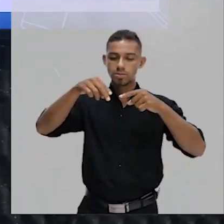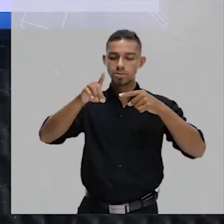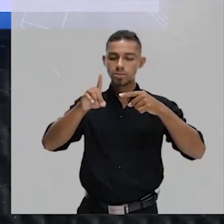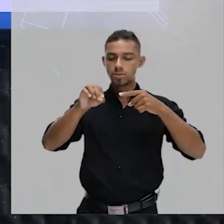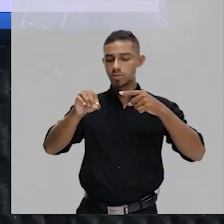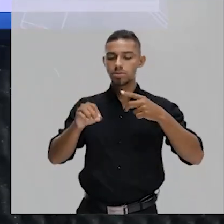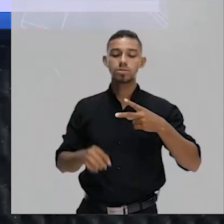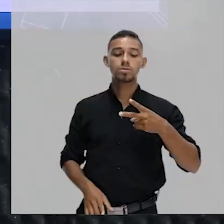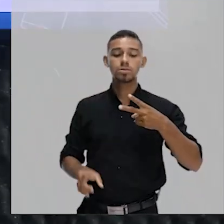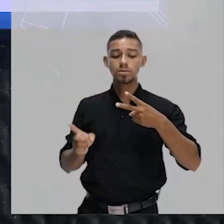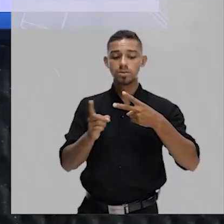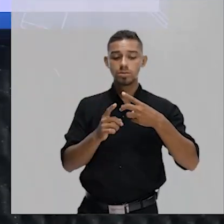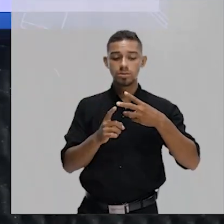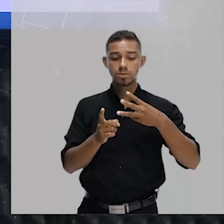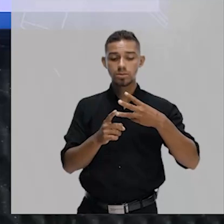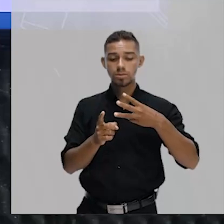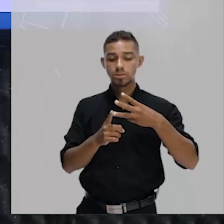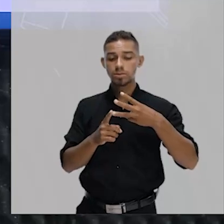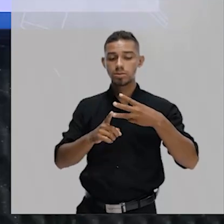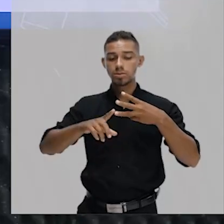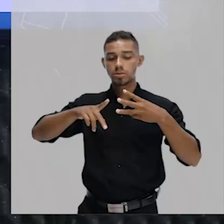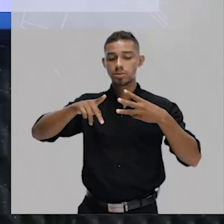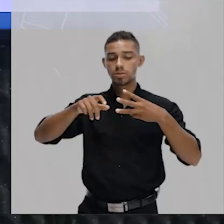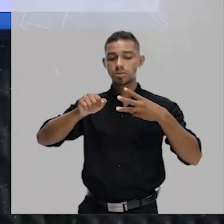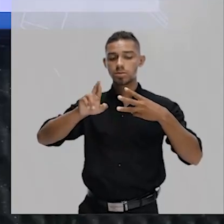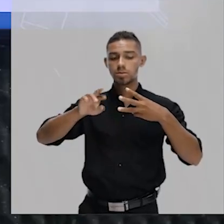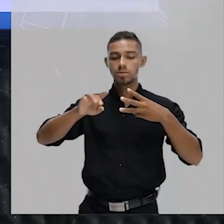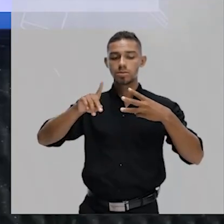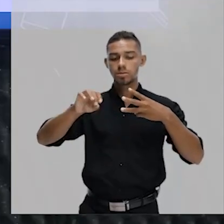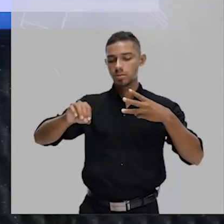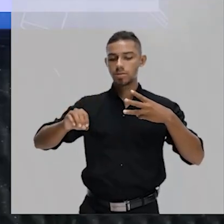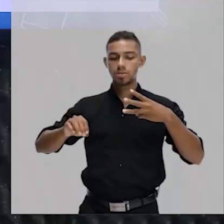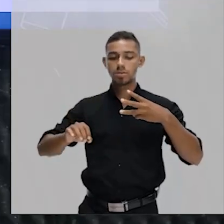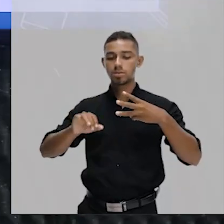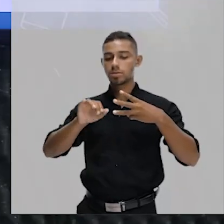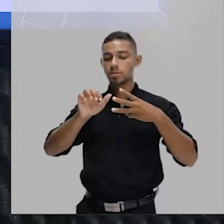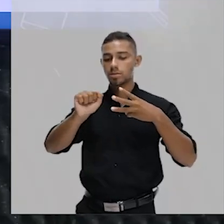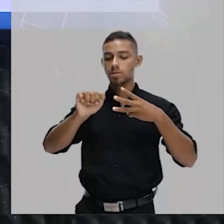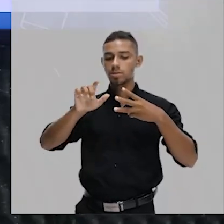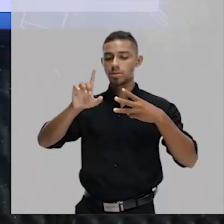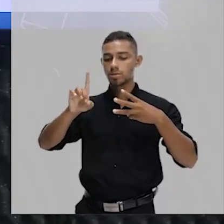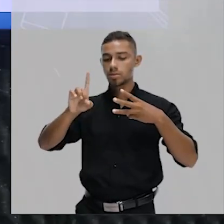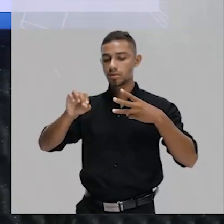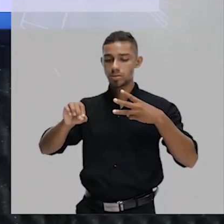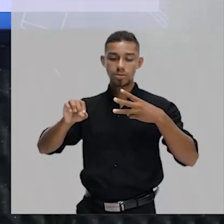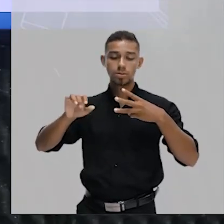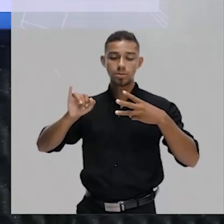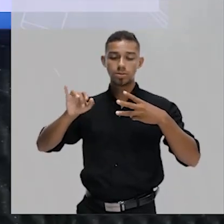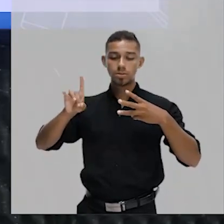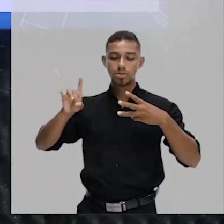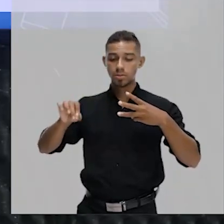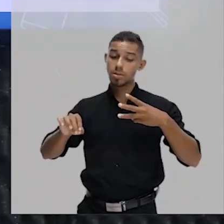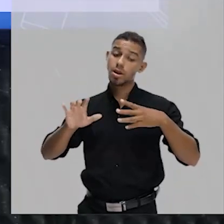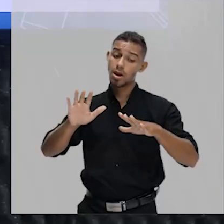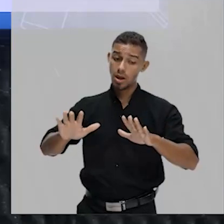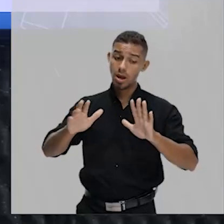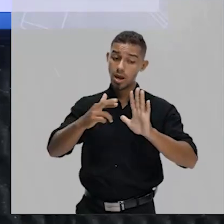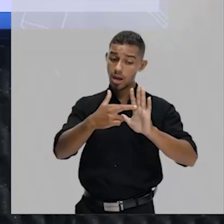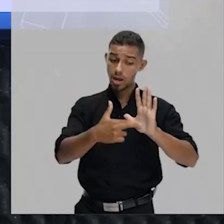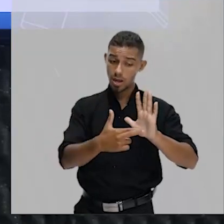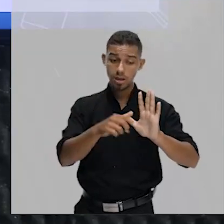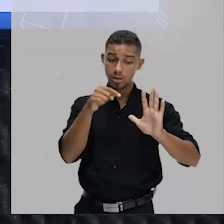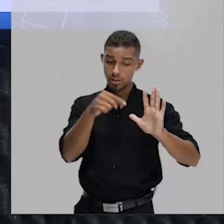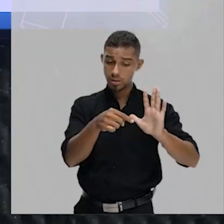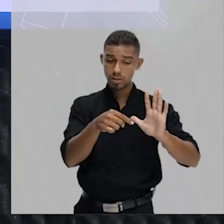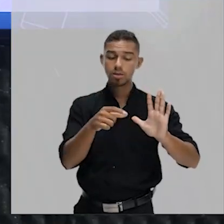quando ele for regular, eu posso ter essas duas terminações. Quando for regular, atenção, que nós vamos ver ainda os irregulares. Então, ele vai ter a